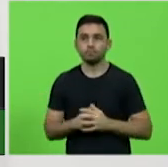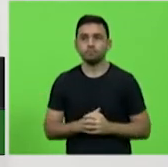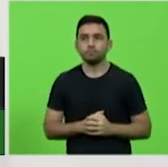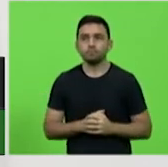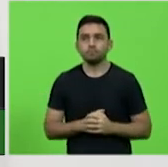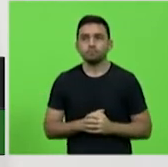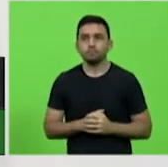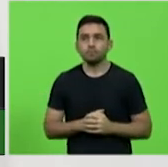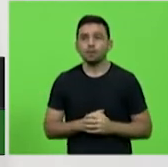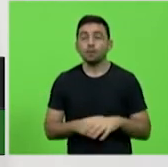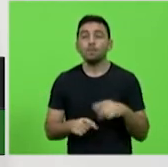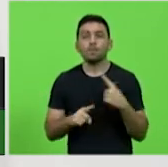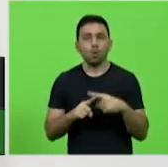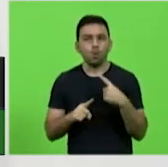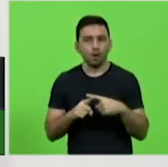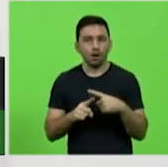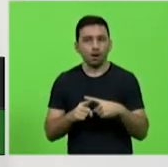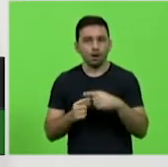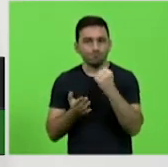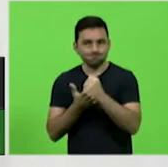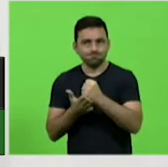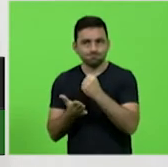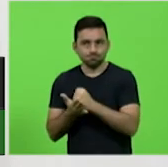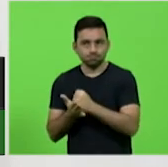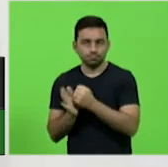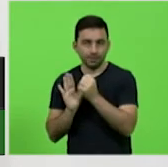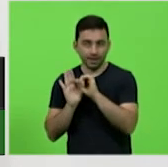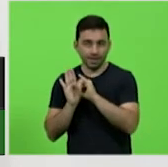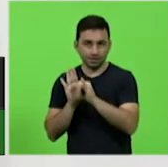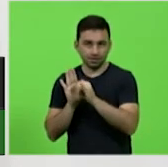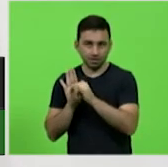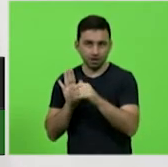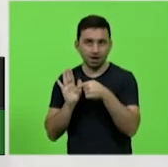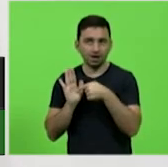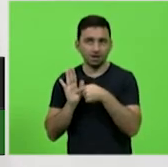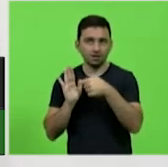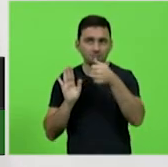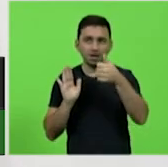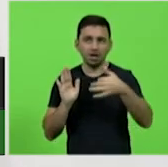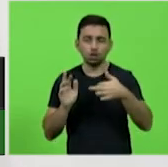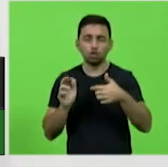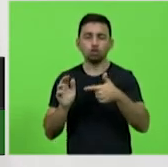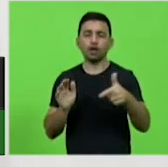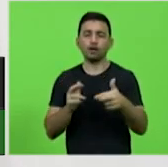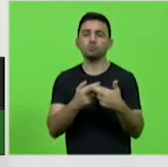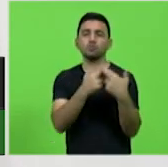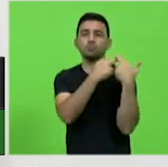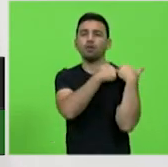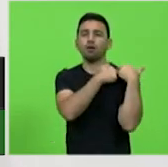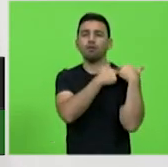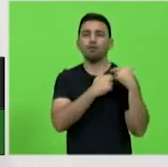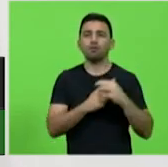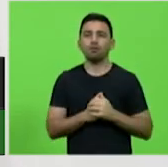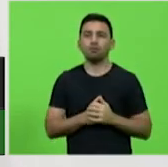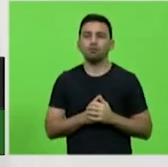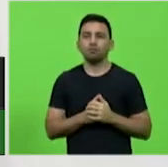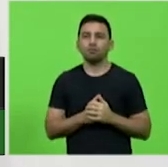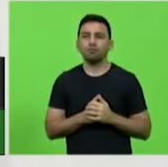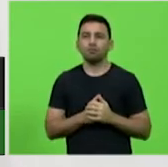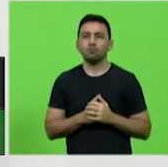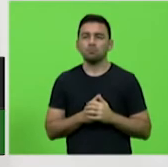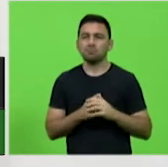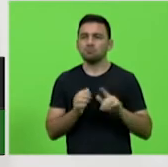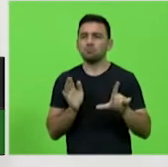segundo o contrato, segundo consta no edital, não haveria essa responsabilidade. Pois bem, de forma estritamente